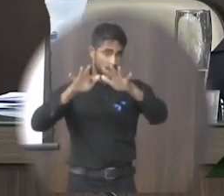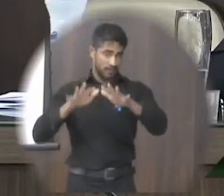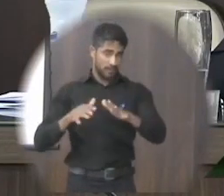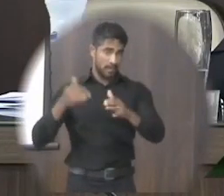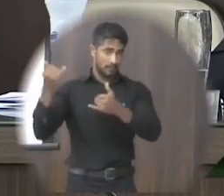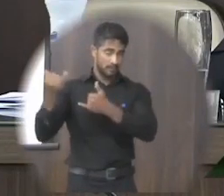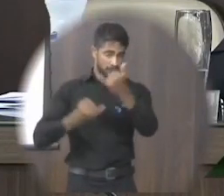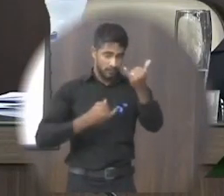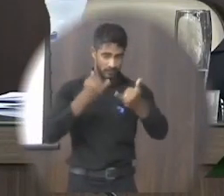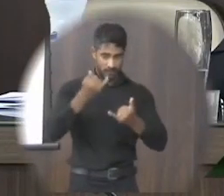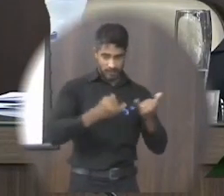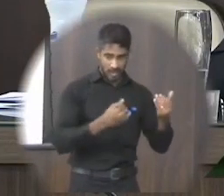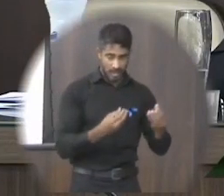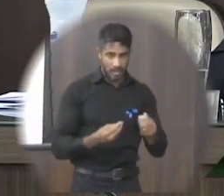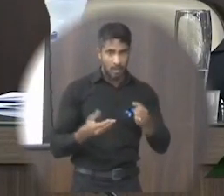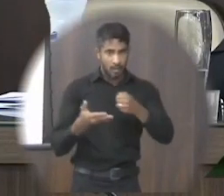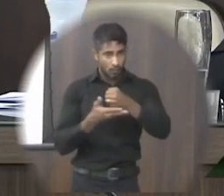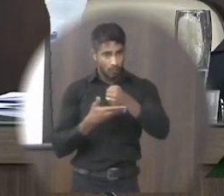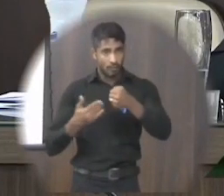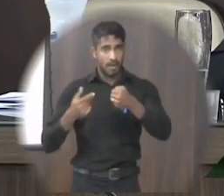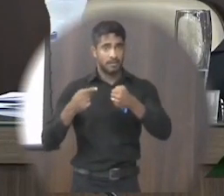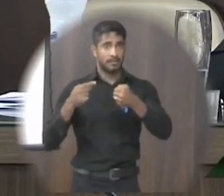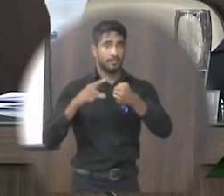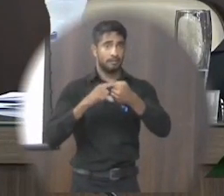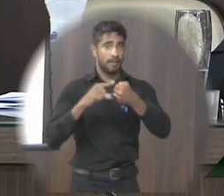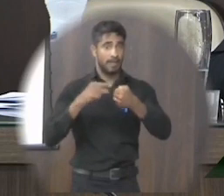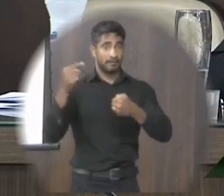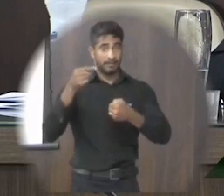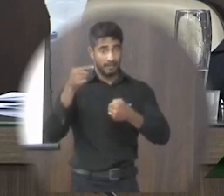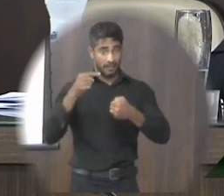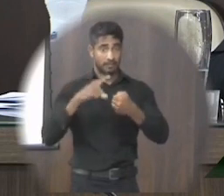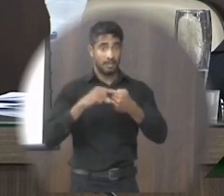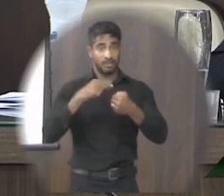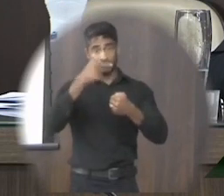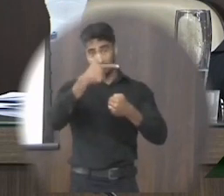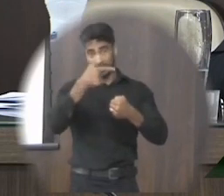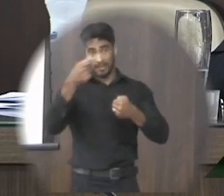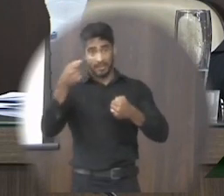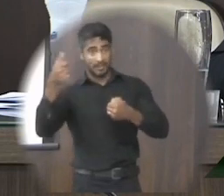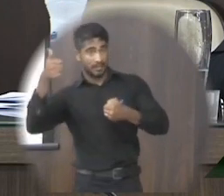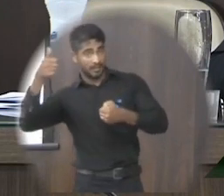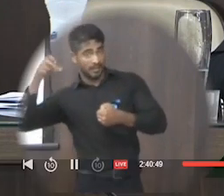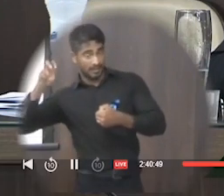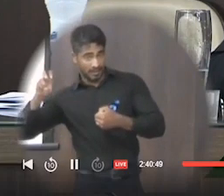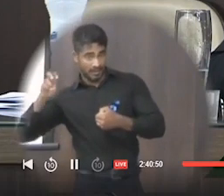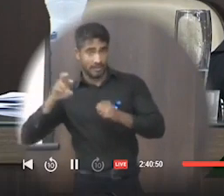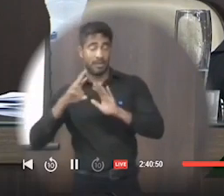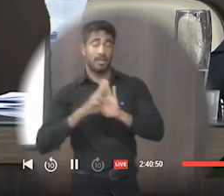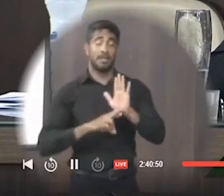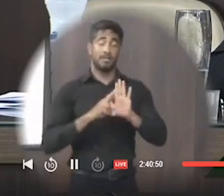vem na forma regimental com base no parágrafo 5º do artigo 215 do Regimento Interno, Resolução